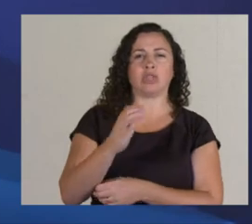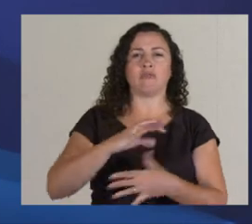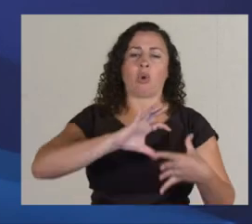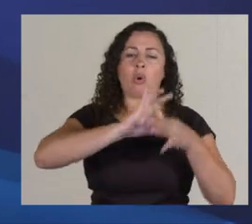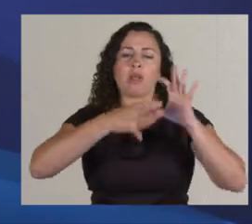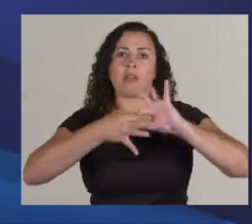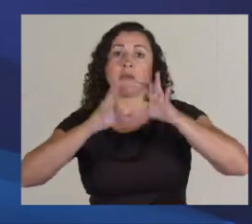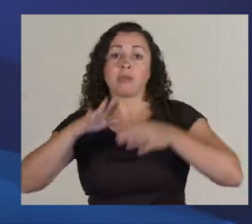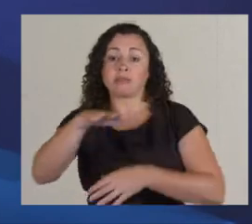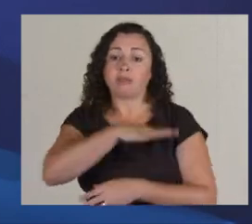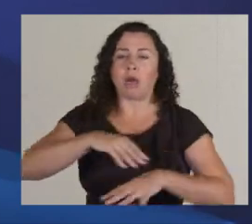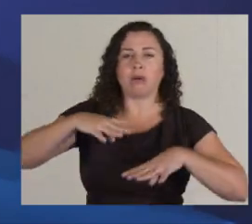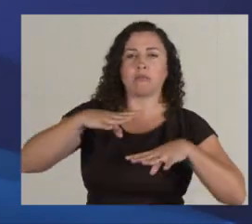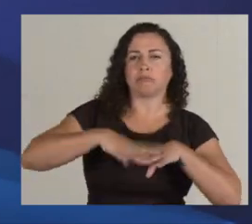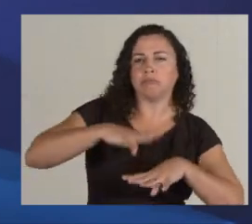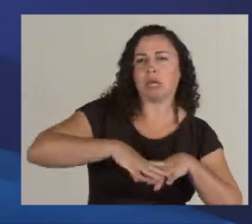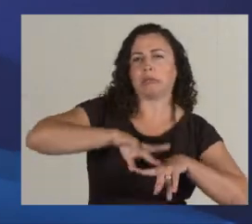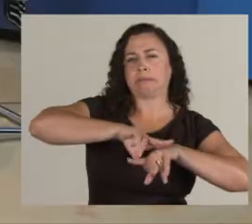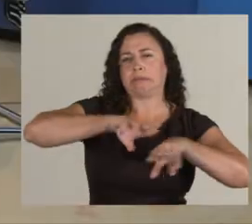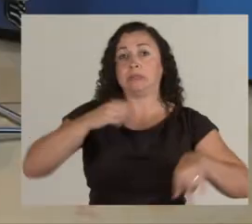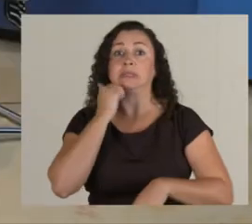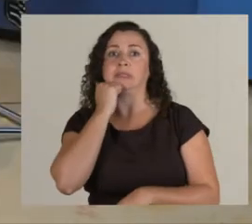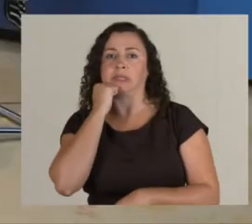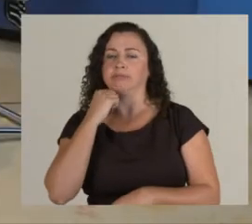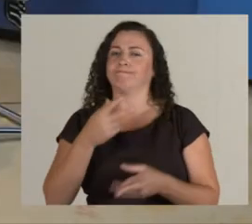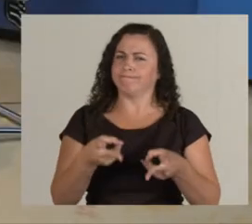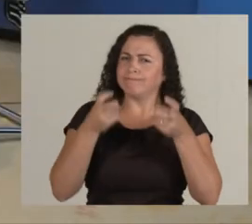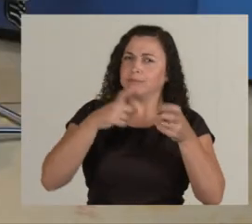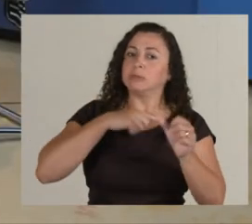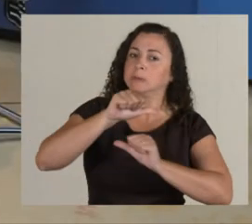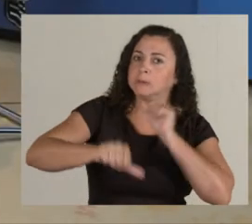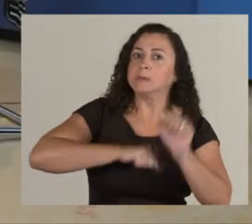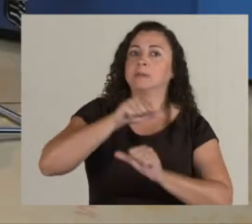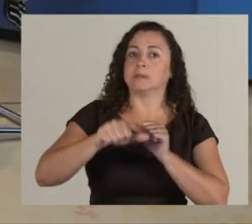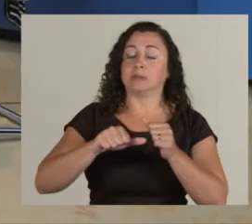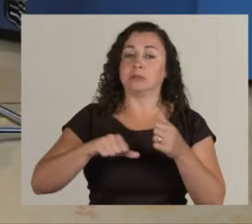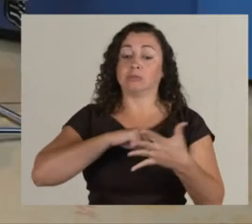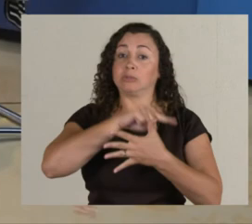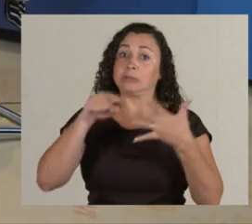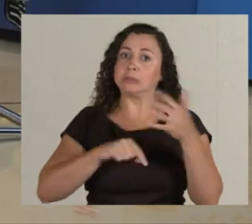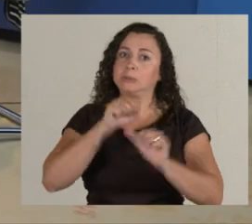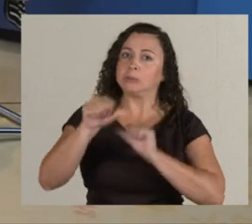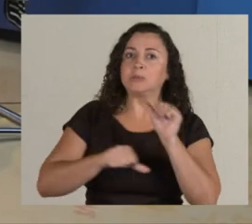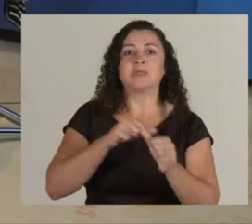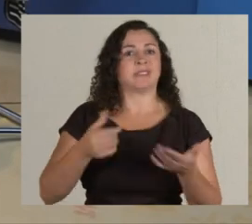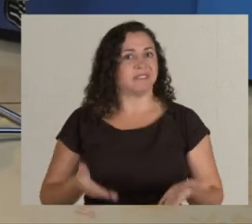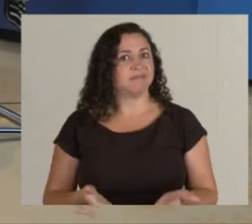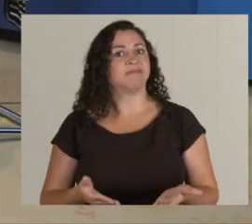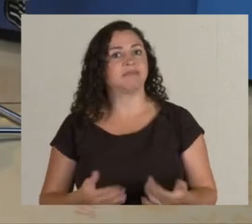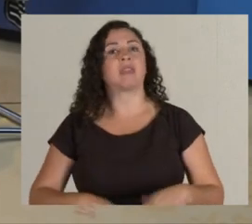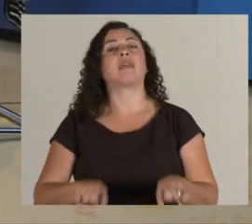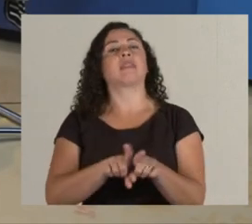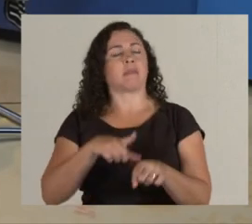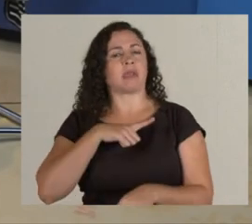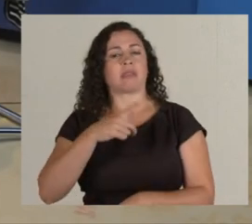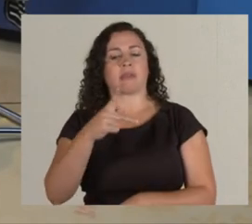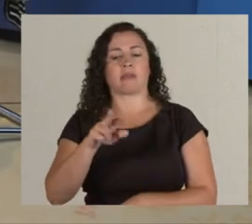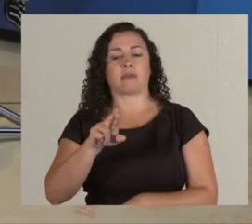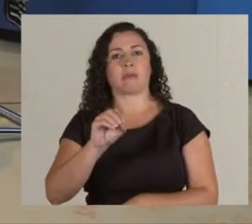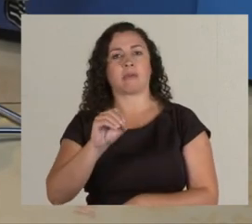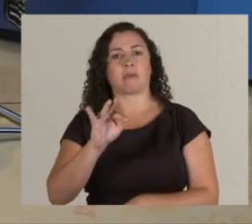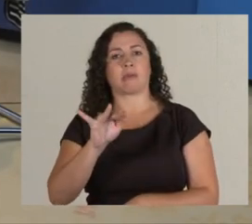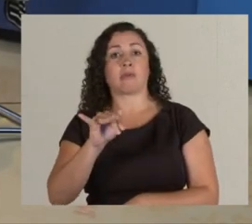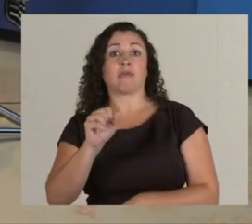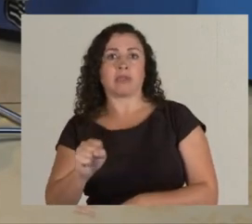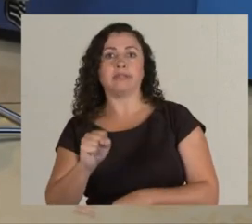mais voltado para a área de exatas. Muitas mudanças. Muitas mudanças. Aqui nós temos pelo menos 5 numa mão, pensando que nós também temos o PROFIS como